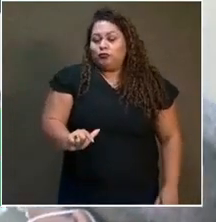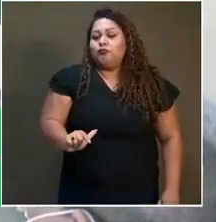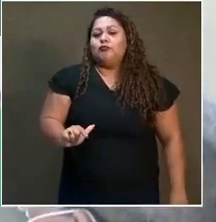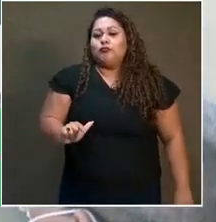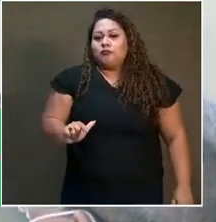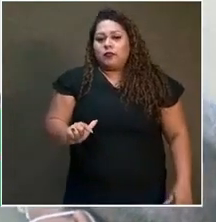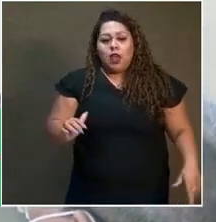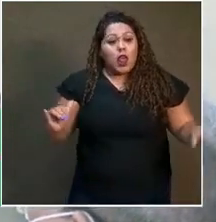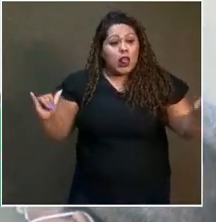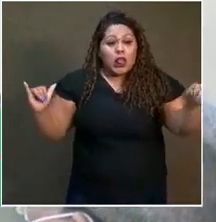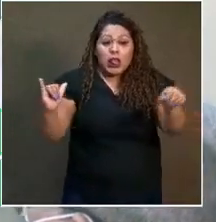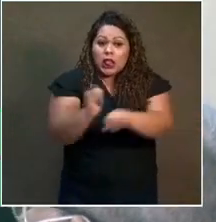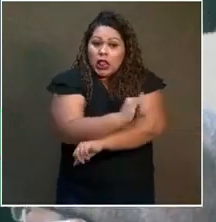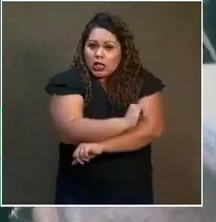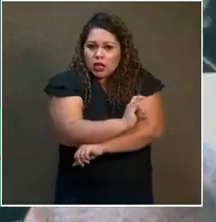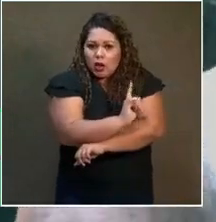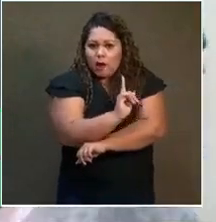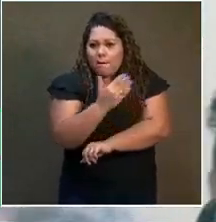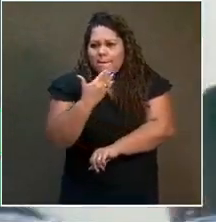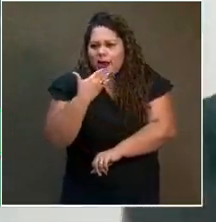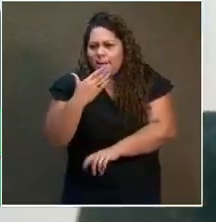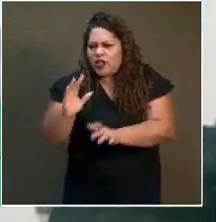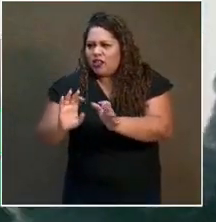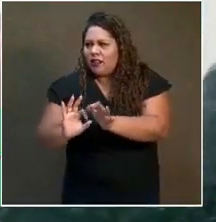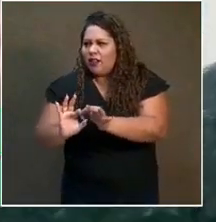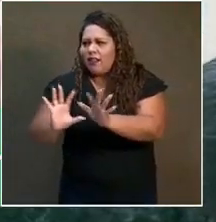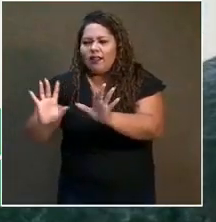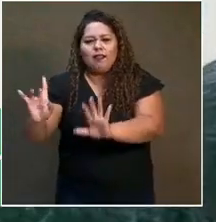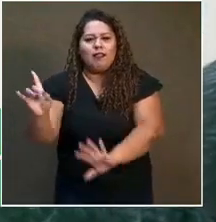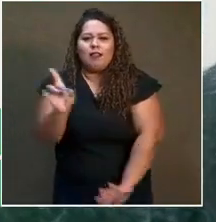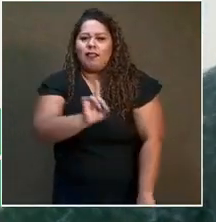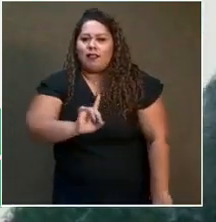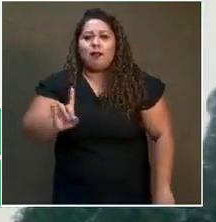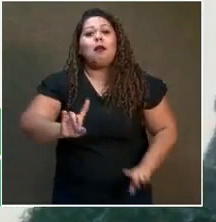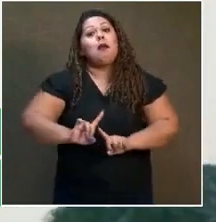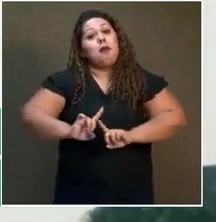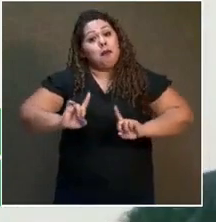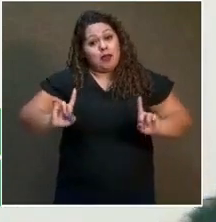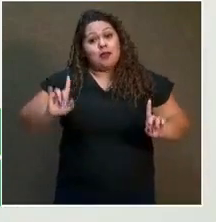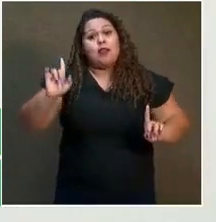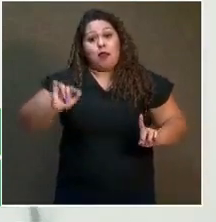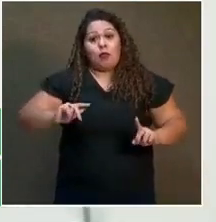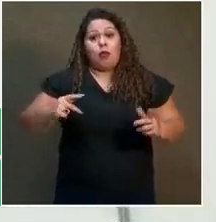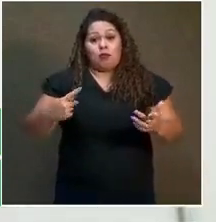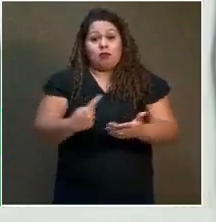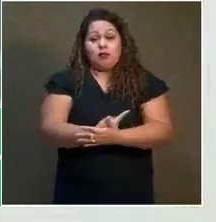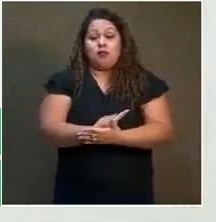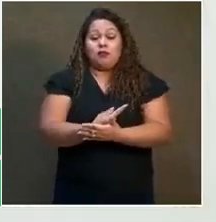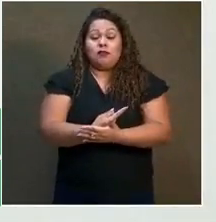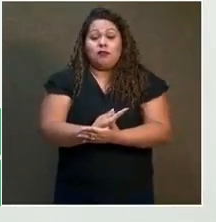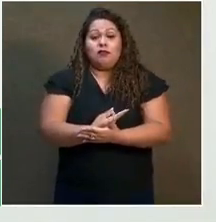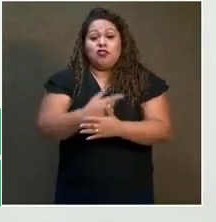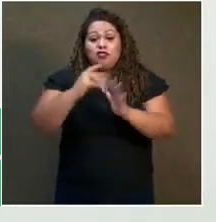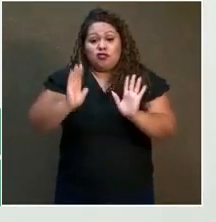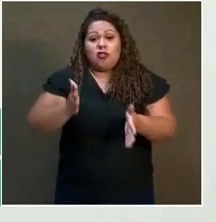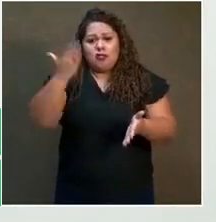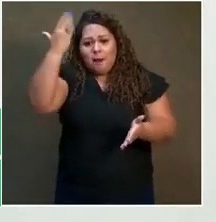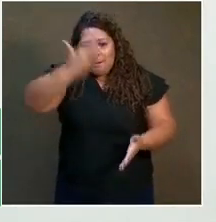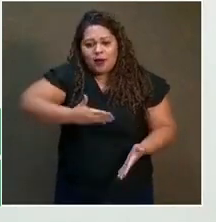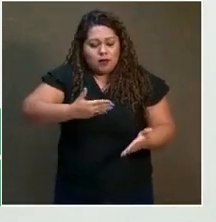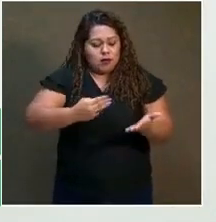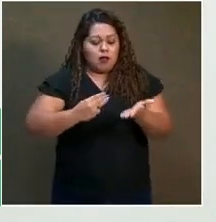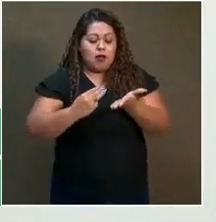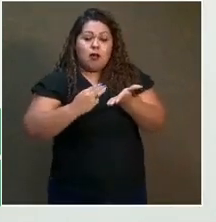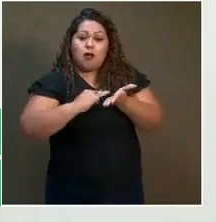mencionando em traição para pedir absolvição. Não estou, mas é um fato que está comprovado na mensagem que ela